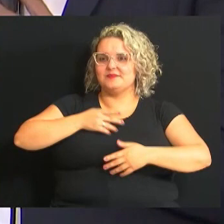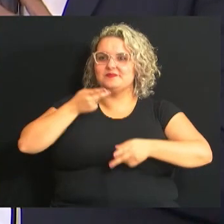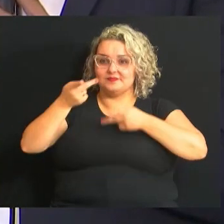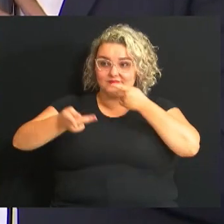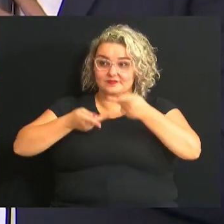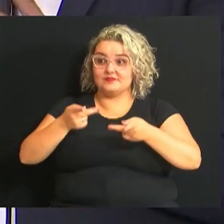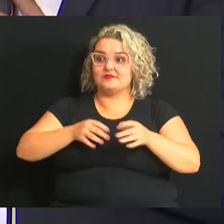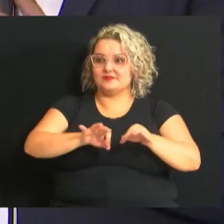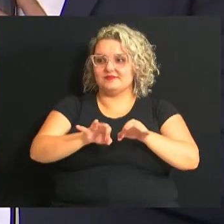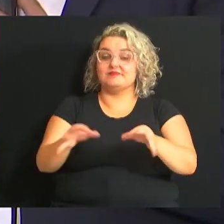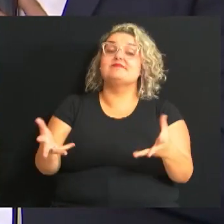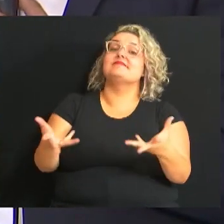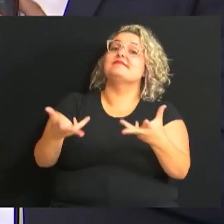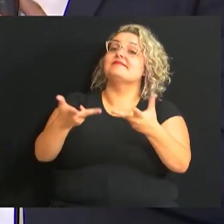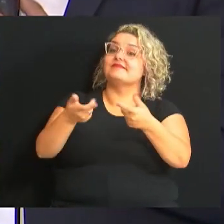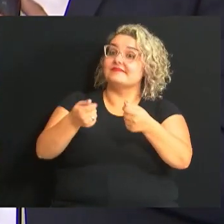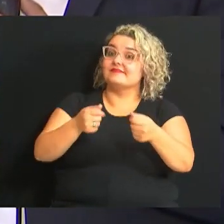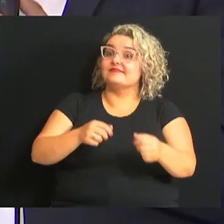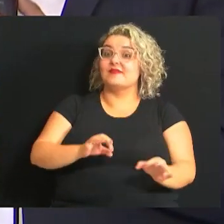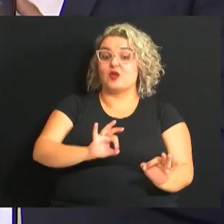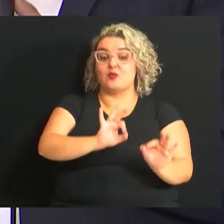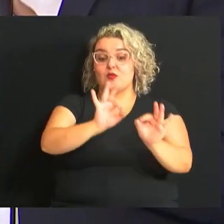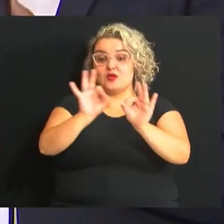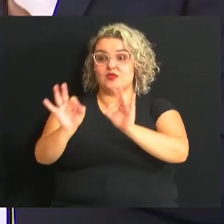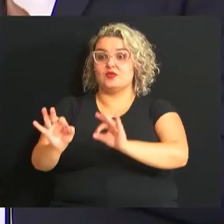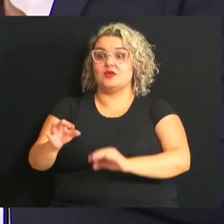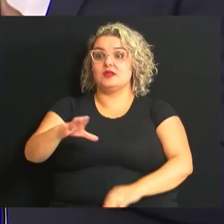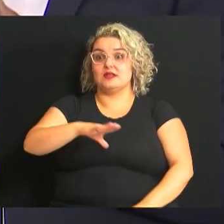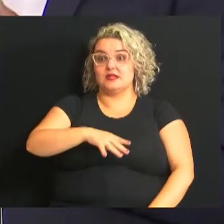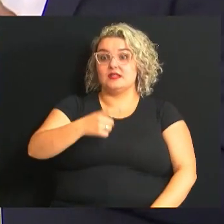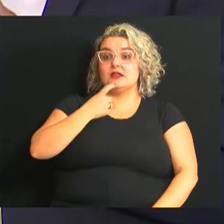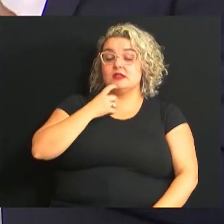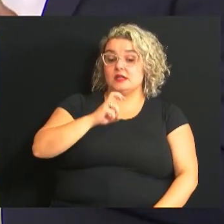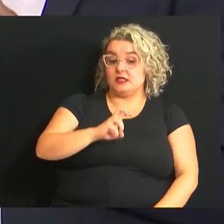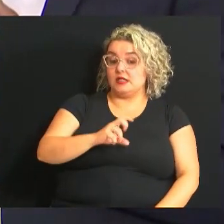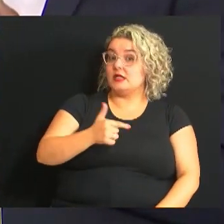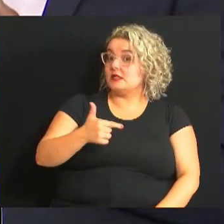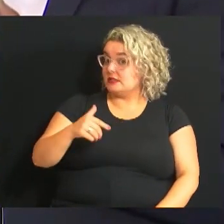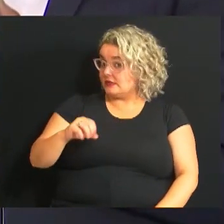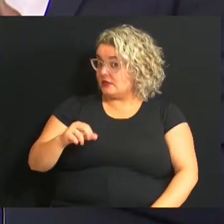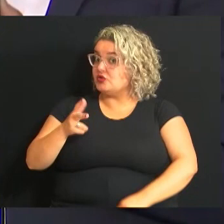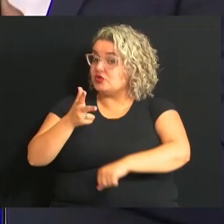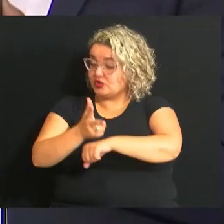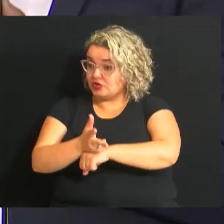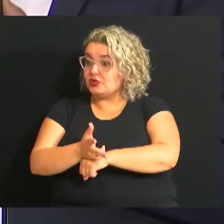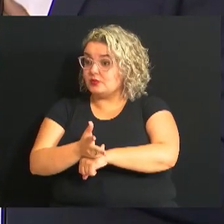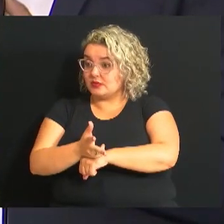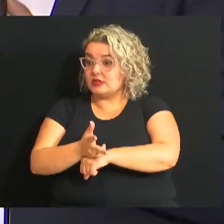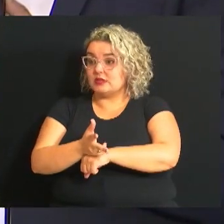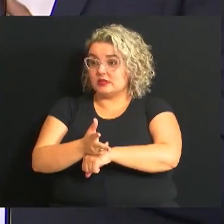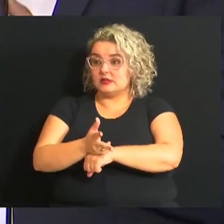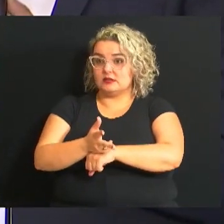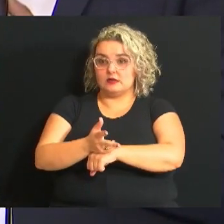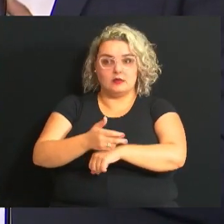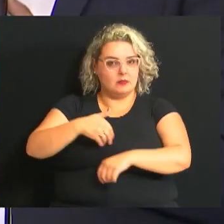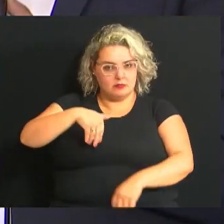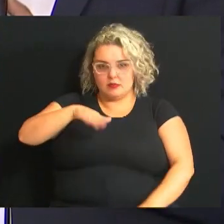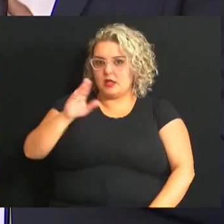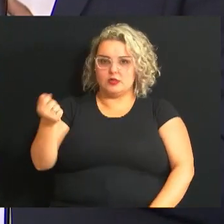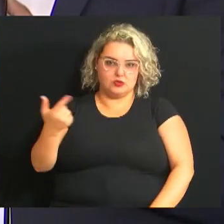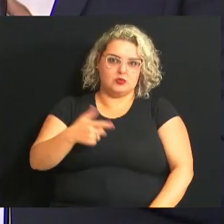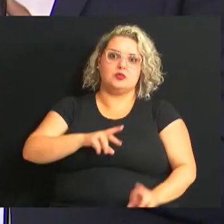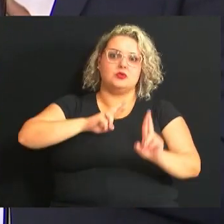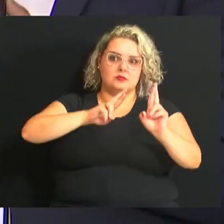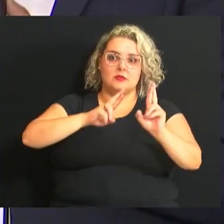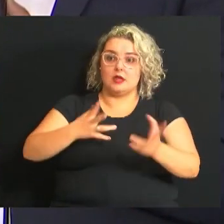maravilhoso, o programa Monitora Campinas. Bom, 520 câmeras, não é? Quer dizer, superou a meta, né, Paulo? Gostaria que